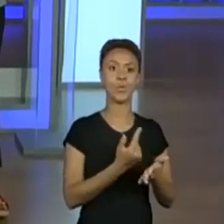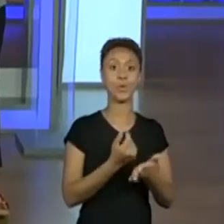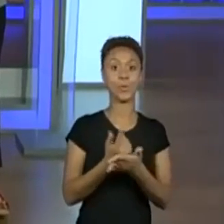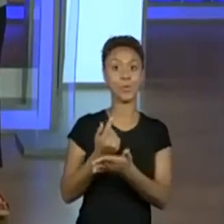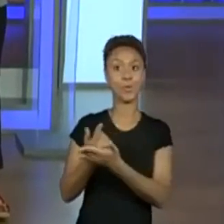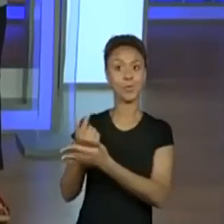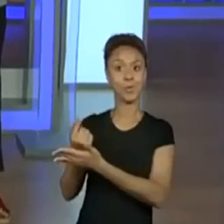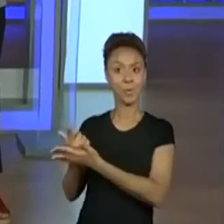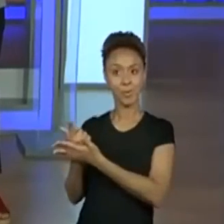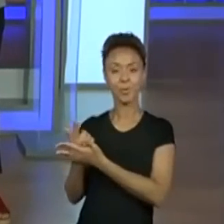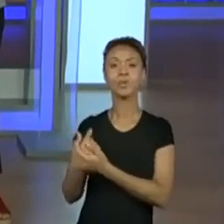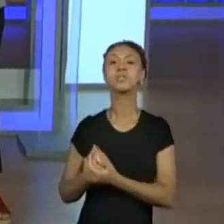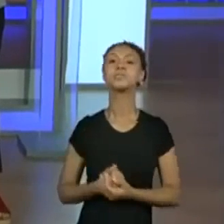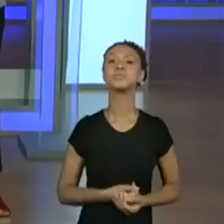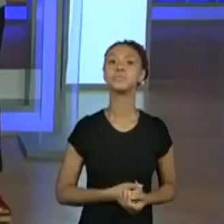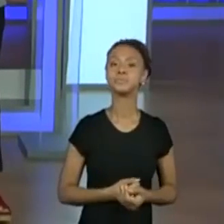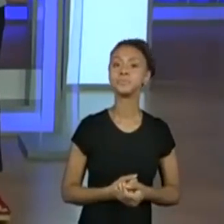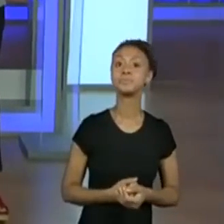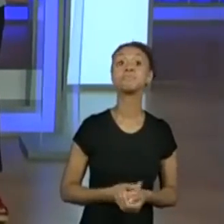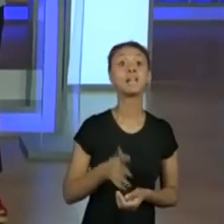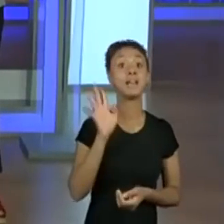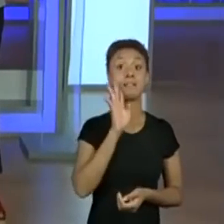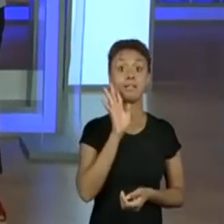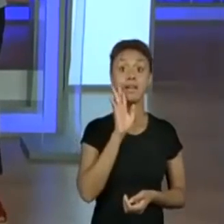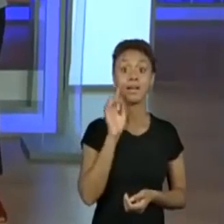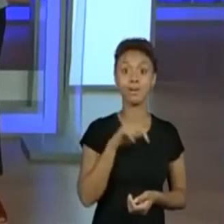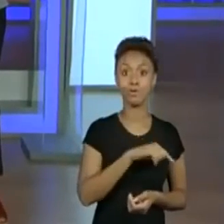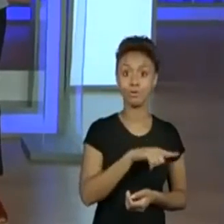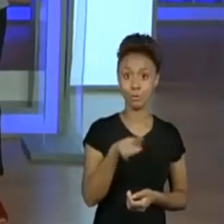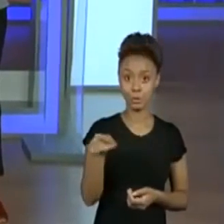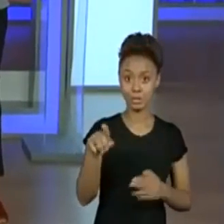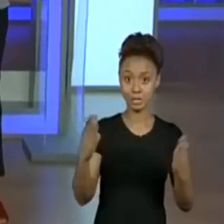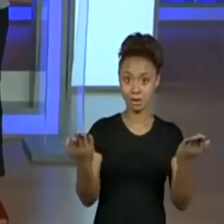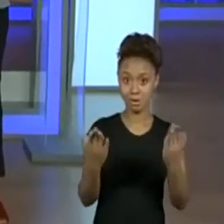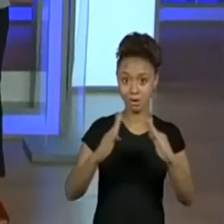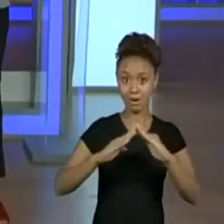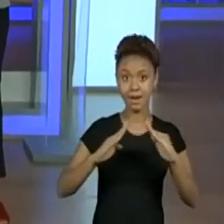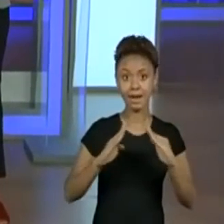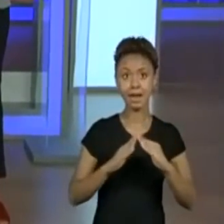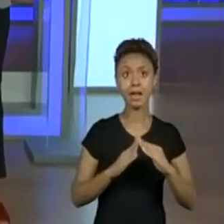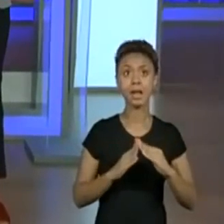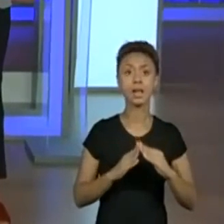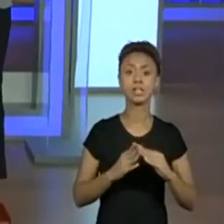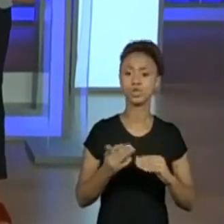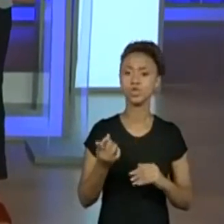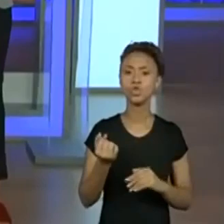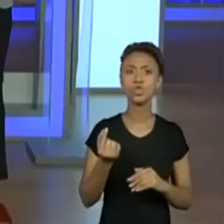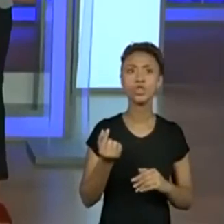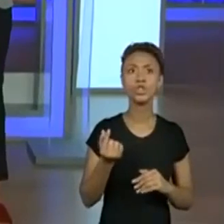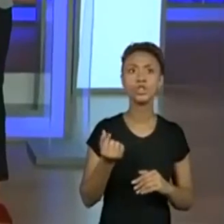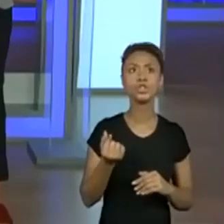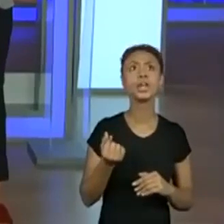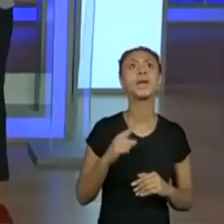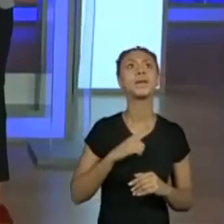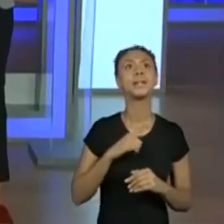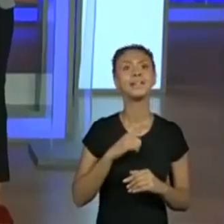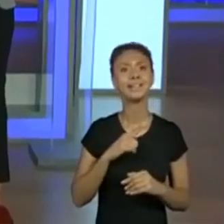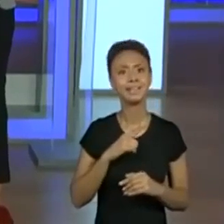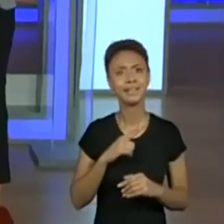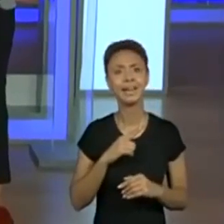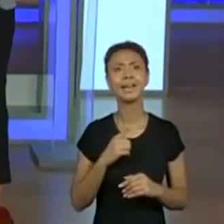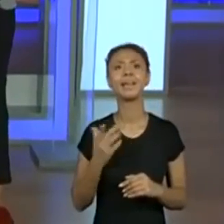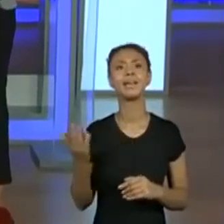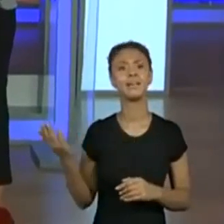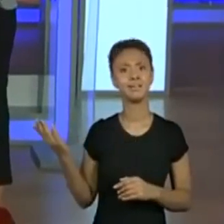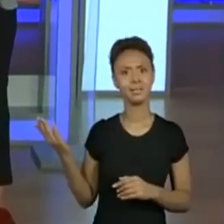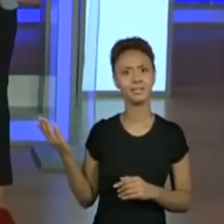olha só. E é muito bacana para vocês, crianças que estão em casa, utilizar esse dinheirinho que tem até lá no EMAI,